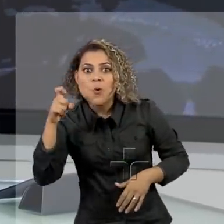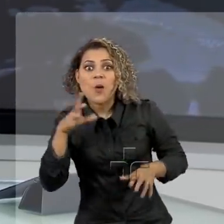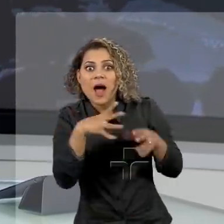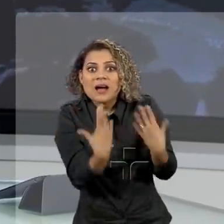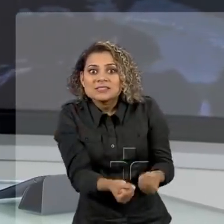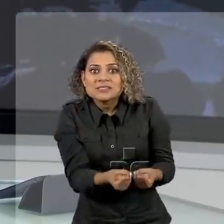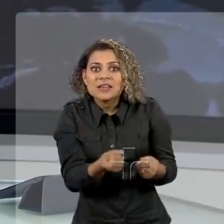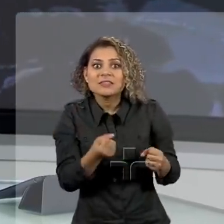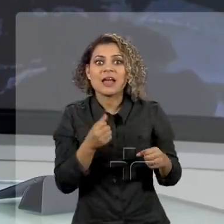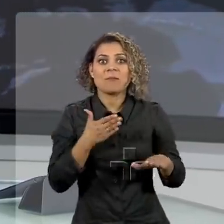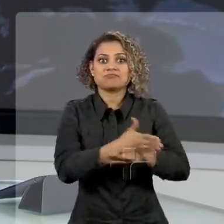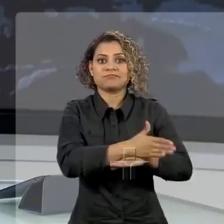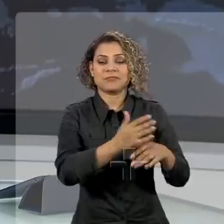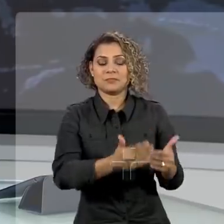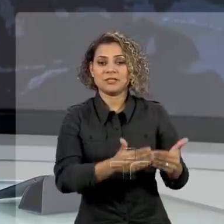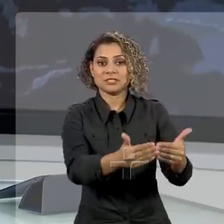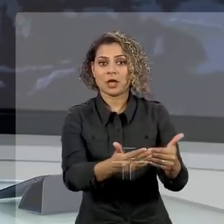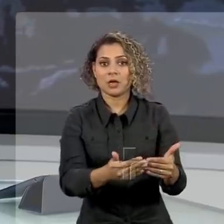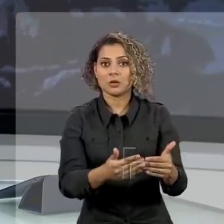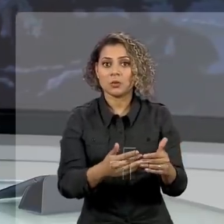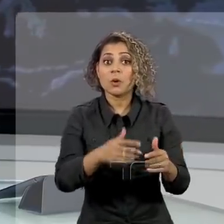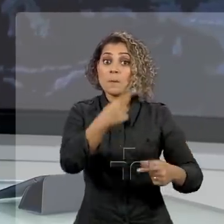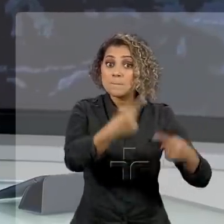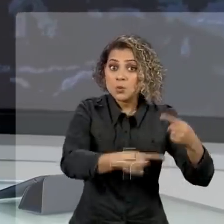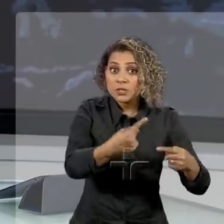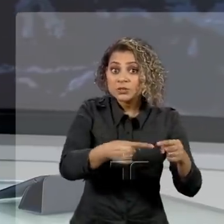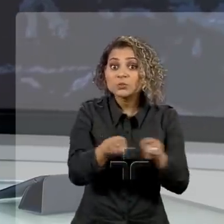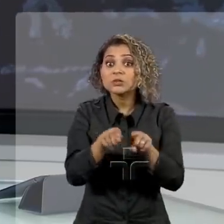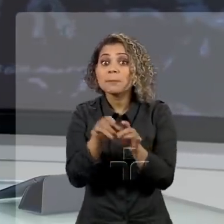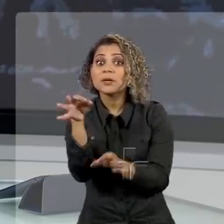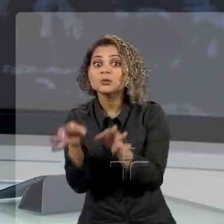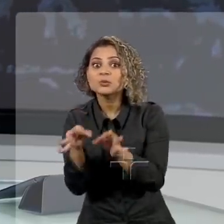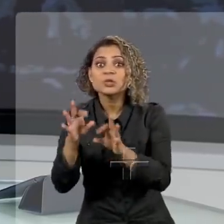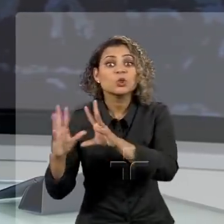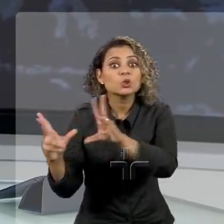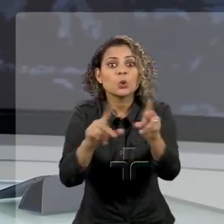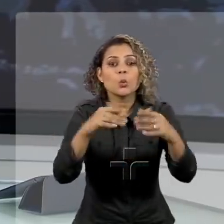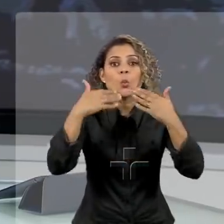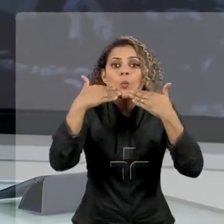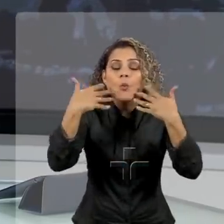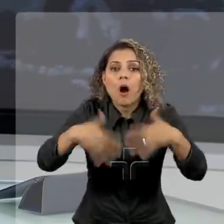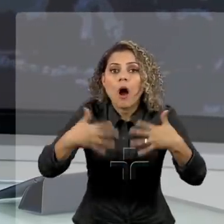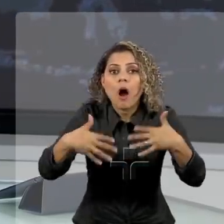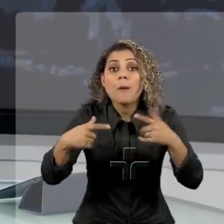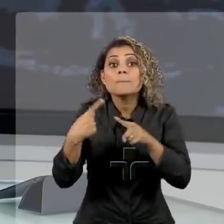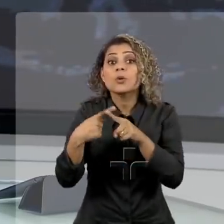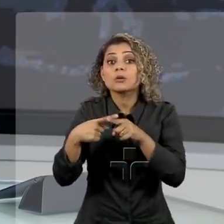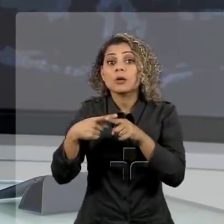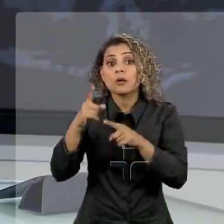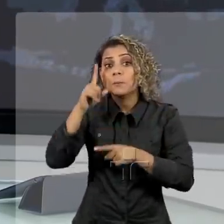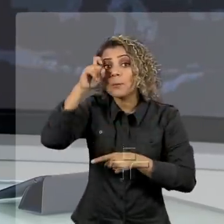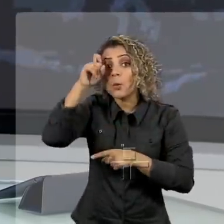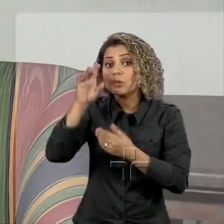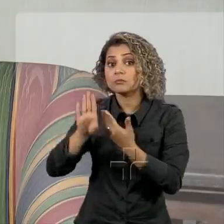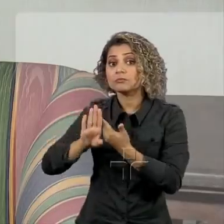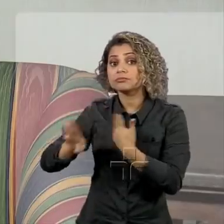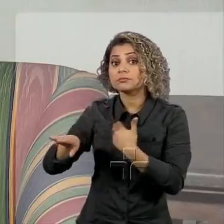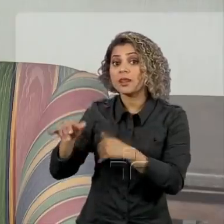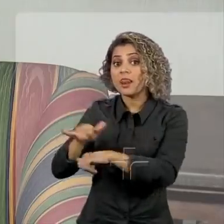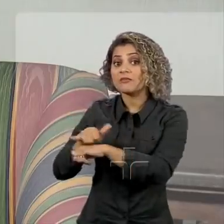Ministério. E foi grande nos meios político e jurídico, principalmente porque Moro terá que deixar a Lava Jato.